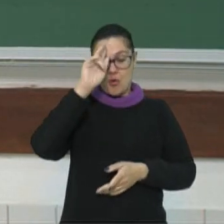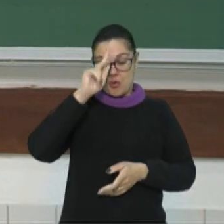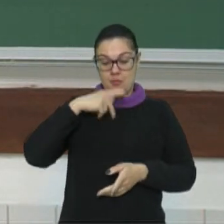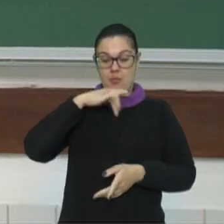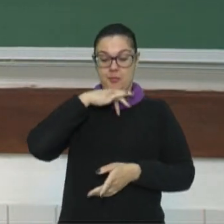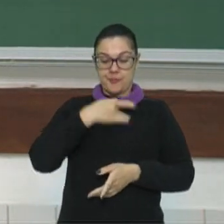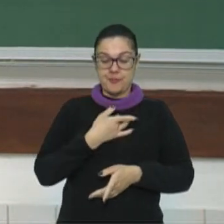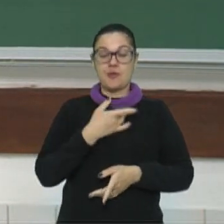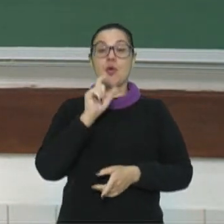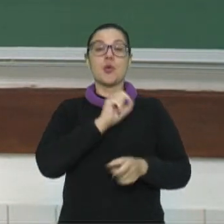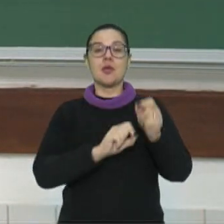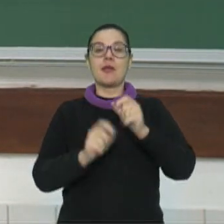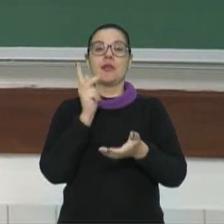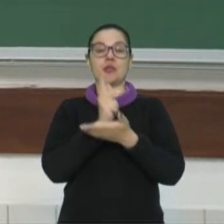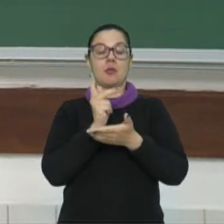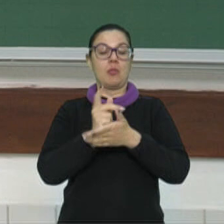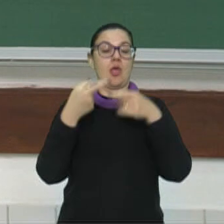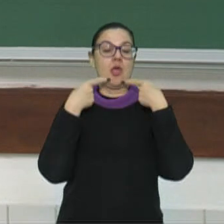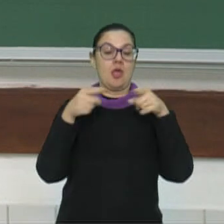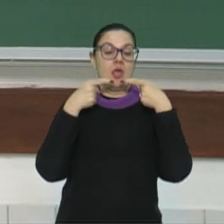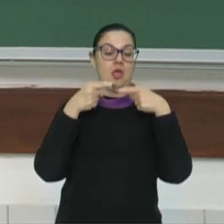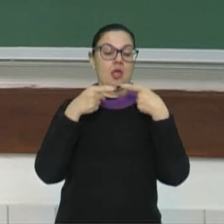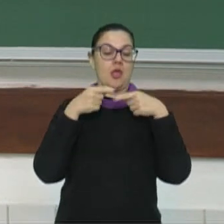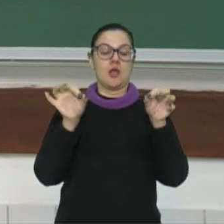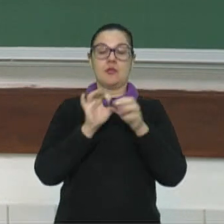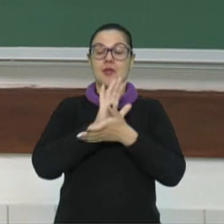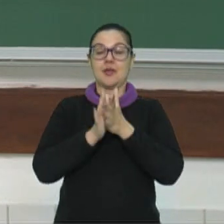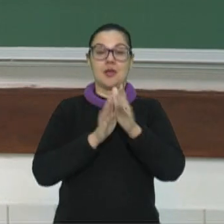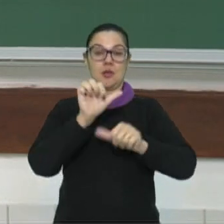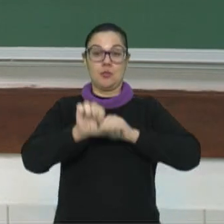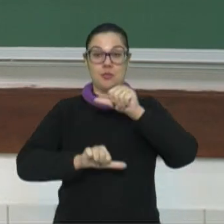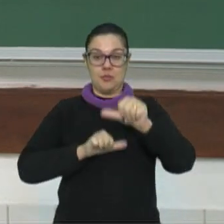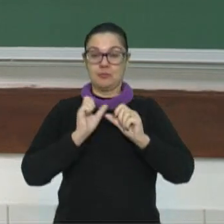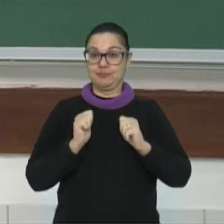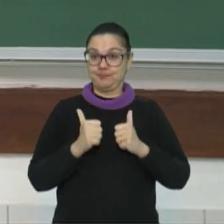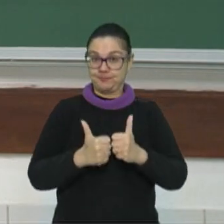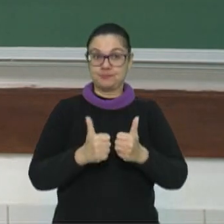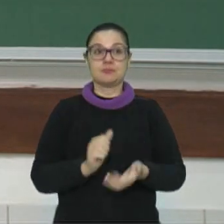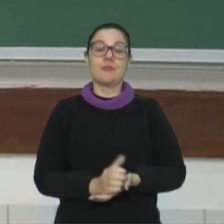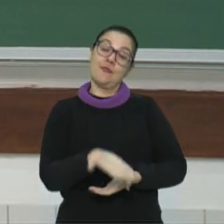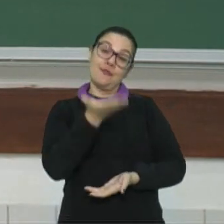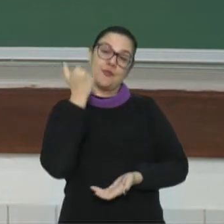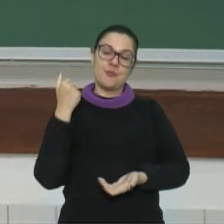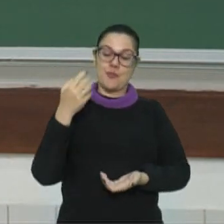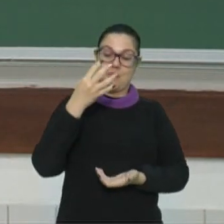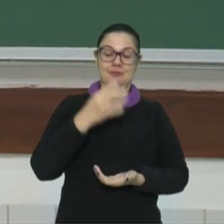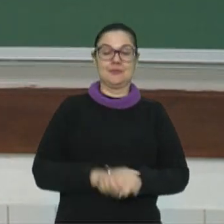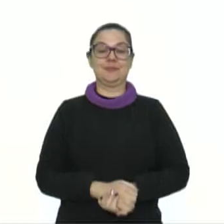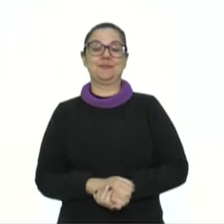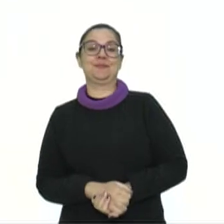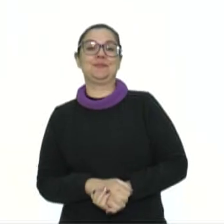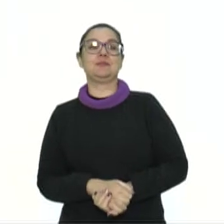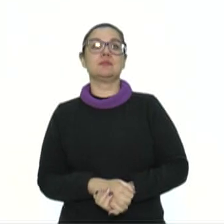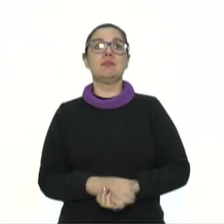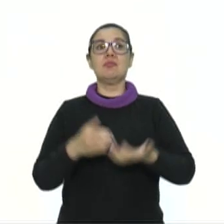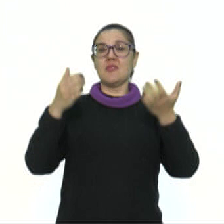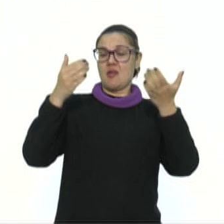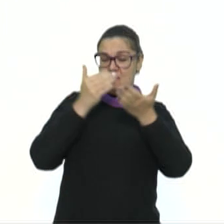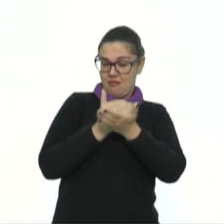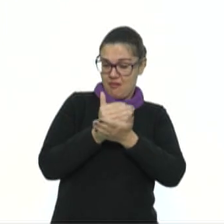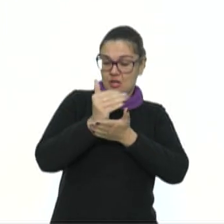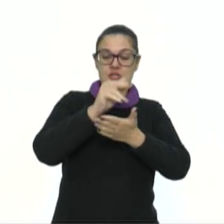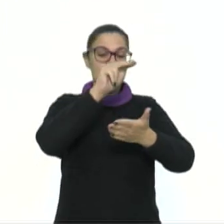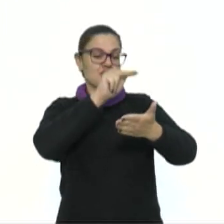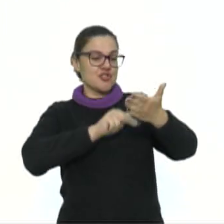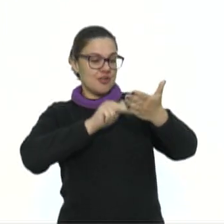gente fica o tempo inteiro reclamando e não faz nada para mudar, ok? Vamos lá, exercício 4. A partir do que lemos